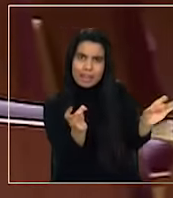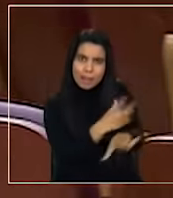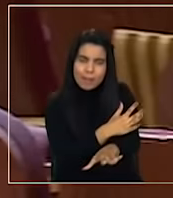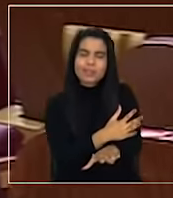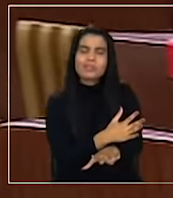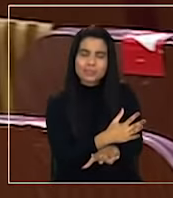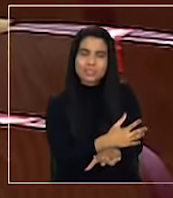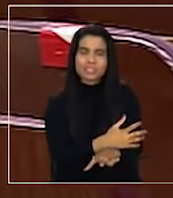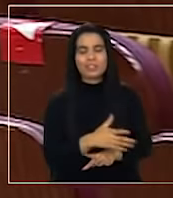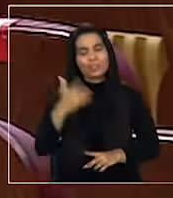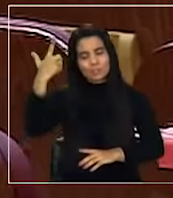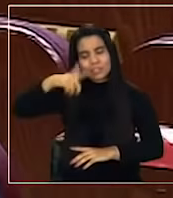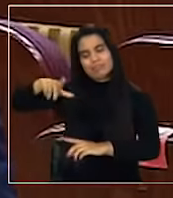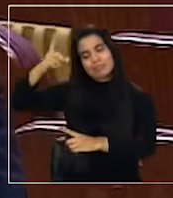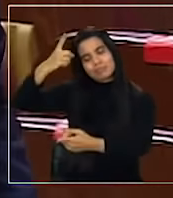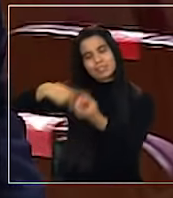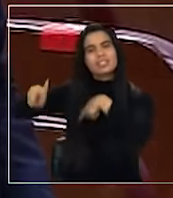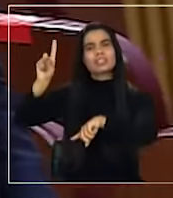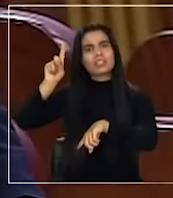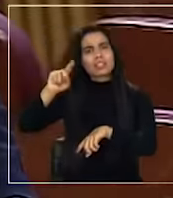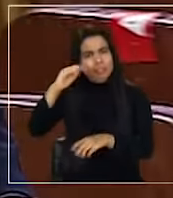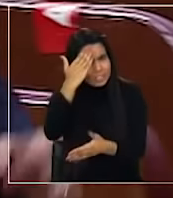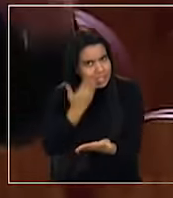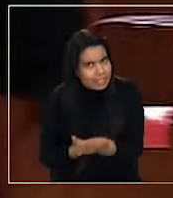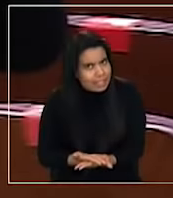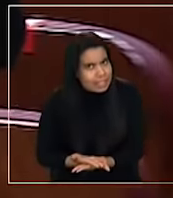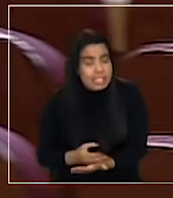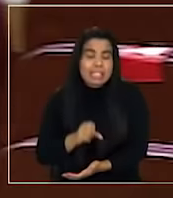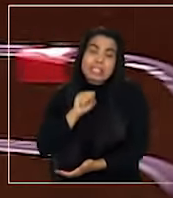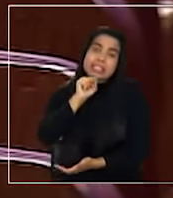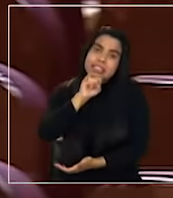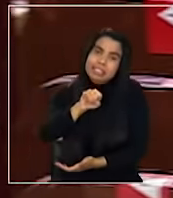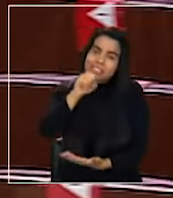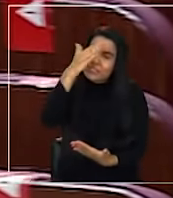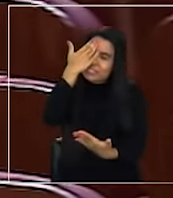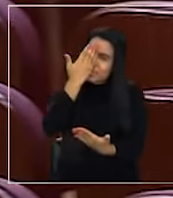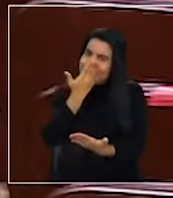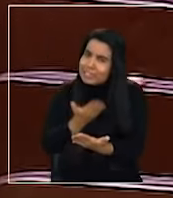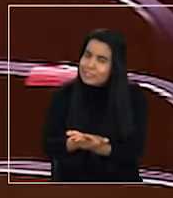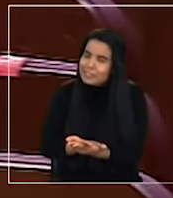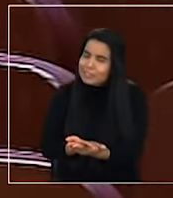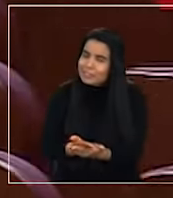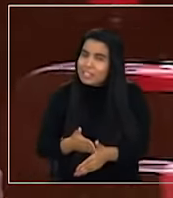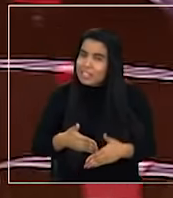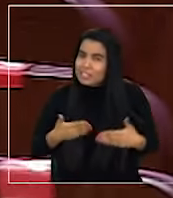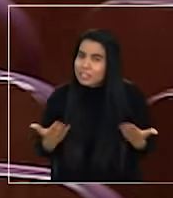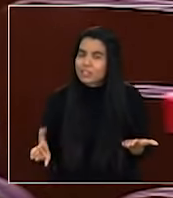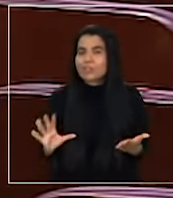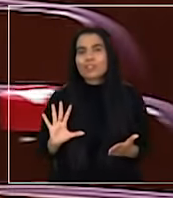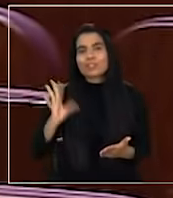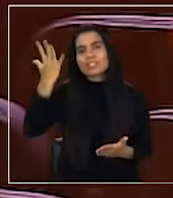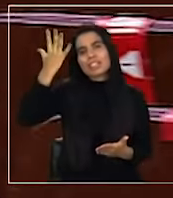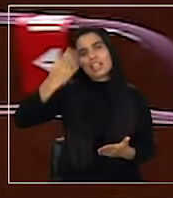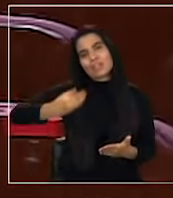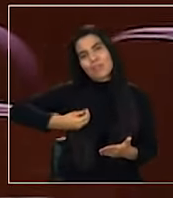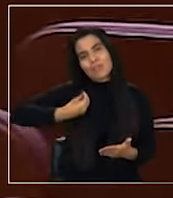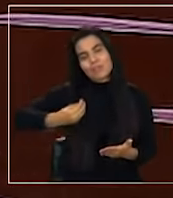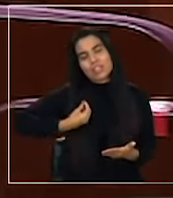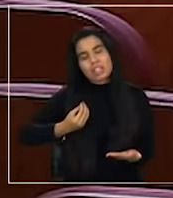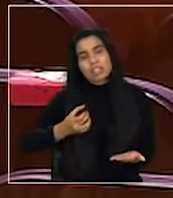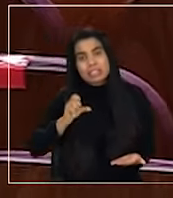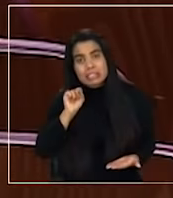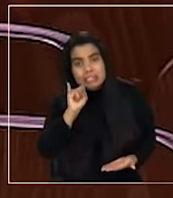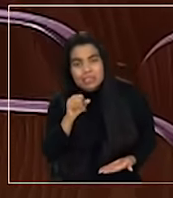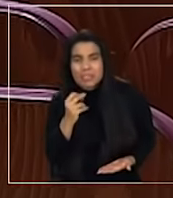quando você entrou nela. Você crê nisso? Se você crê, então, isso vai se cumprir na sua vida. Se você acha